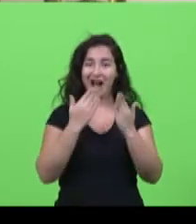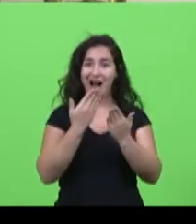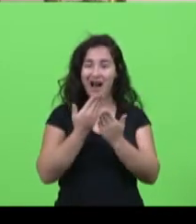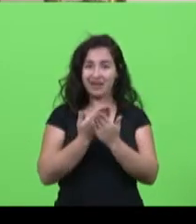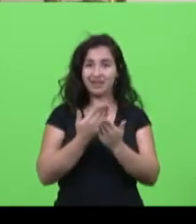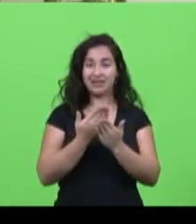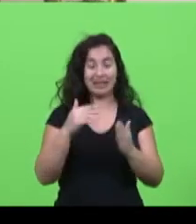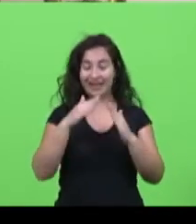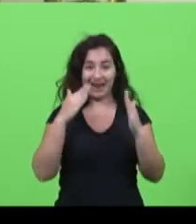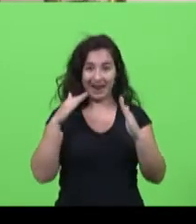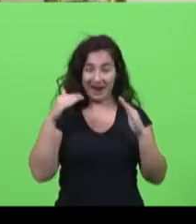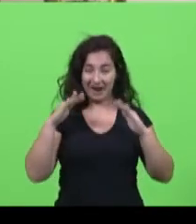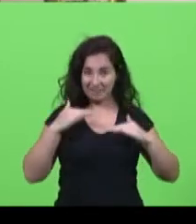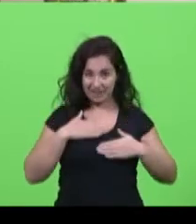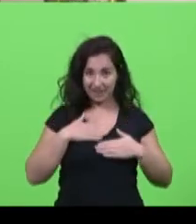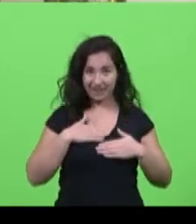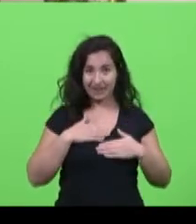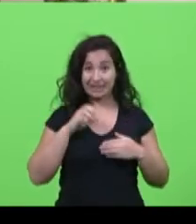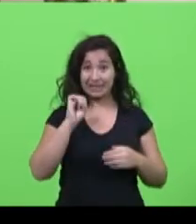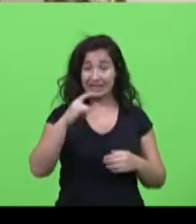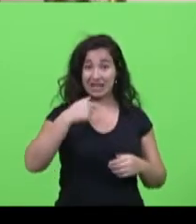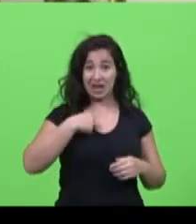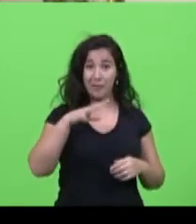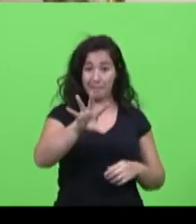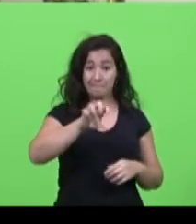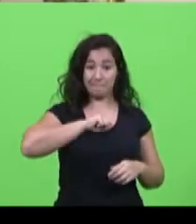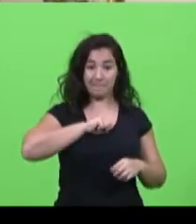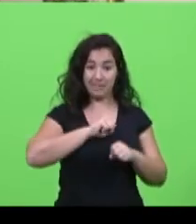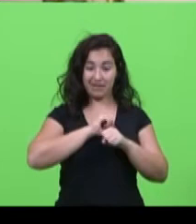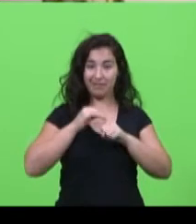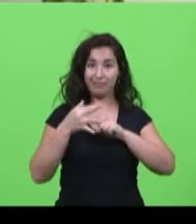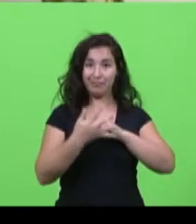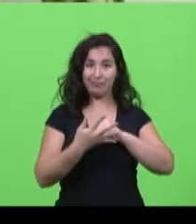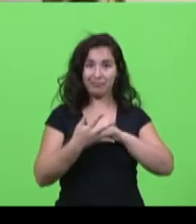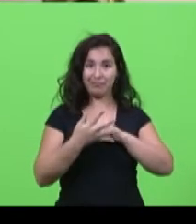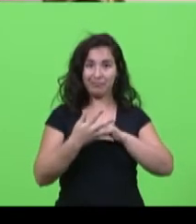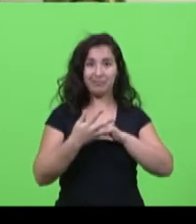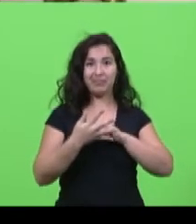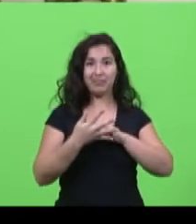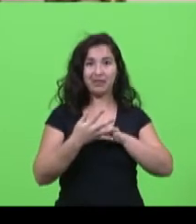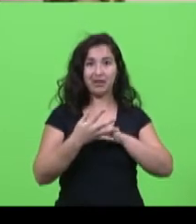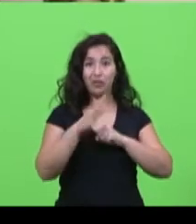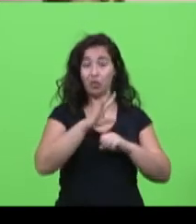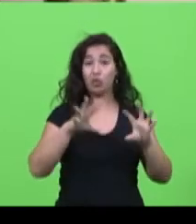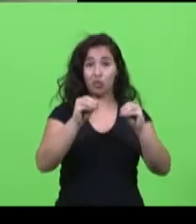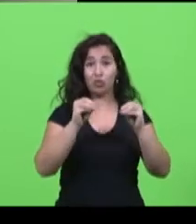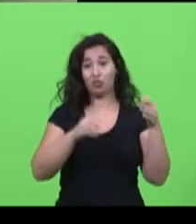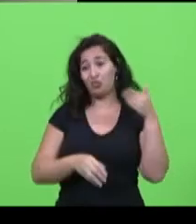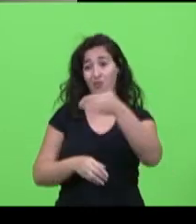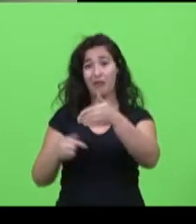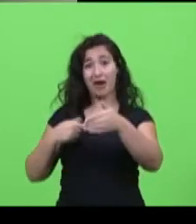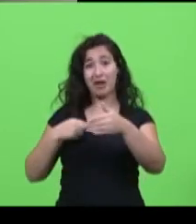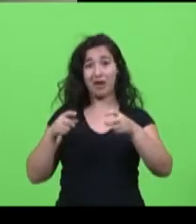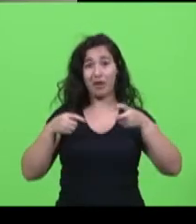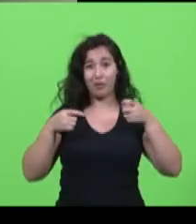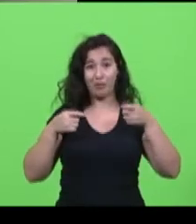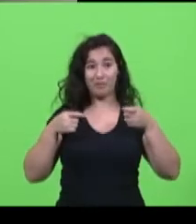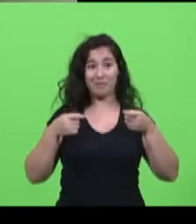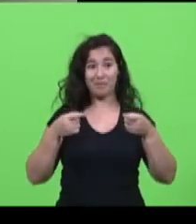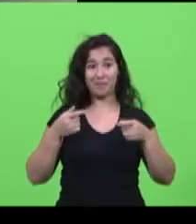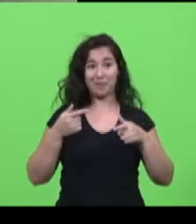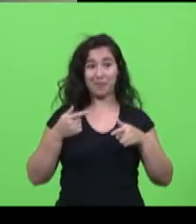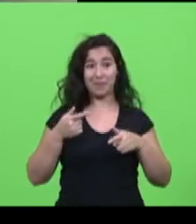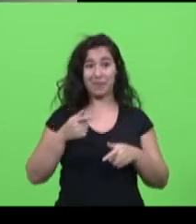pegar esse vírus, todos estão prontos para ir no meu enterro. Sou um cardiopata,